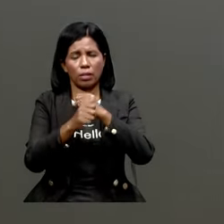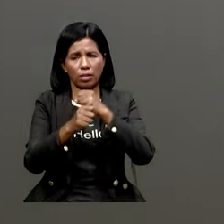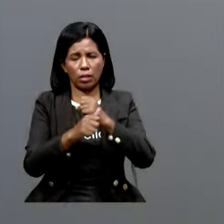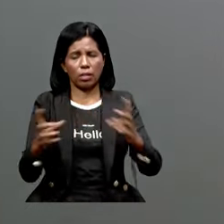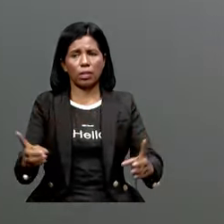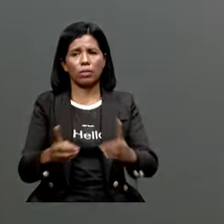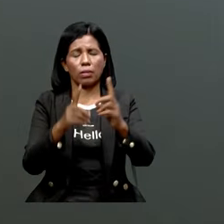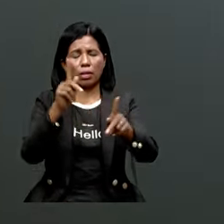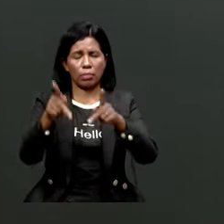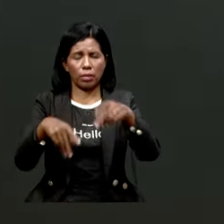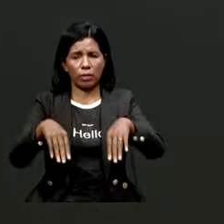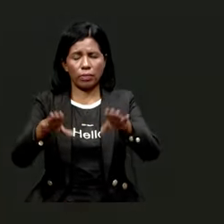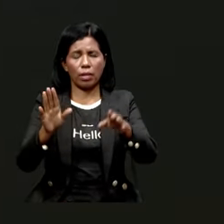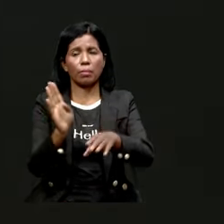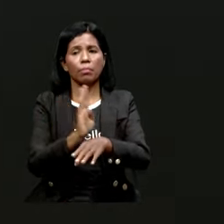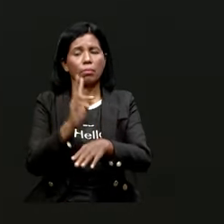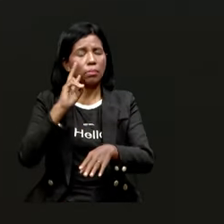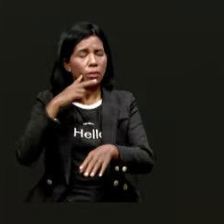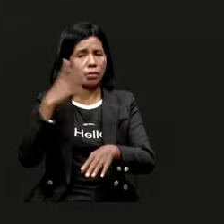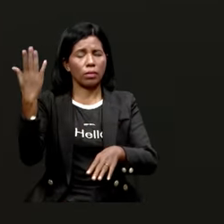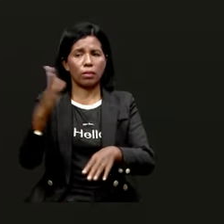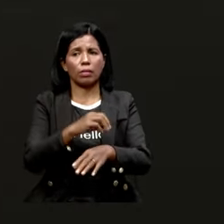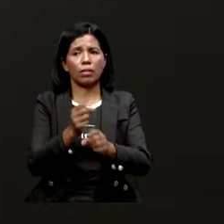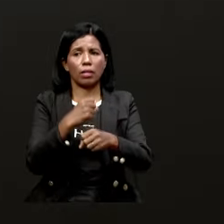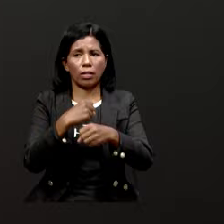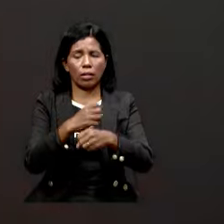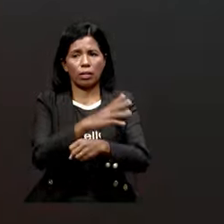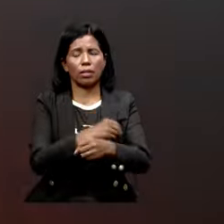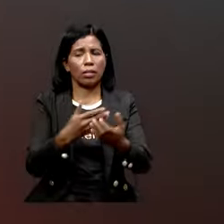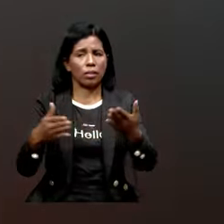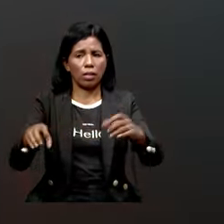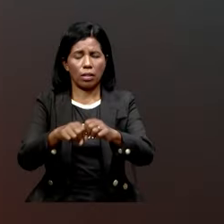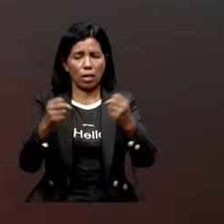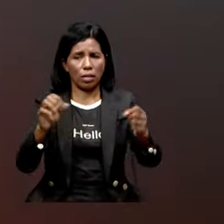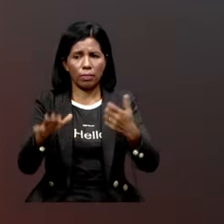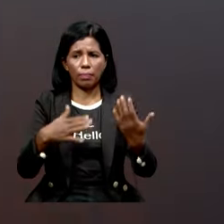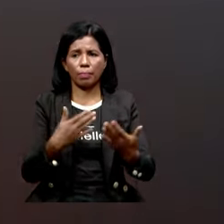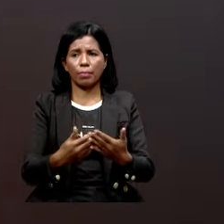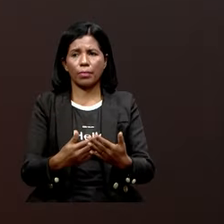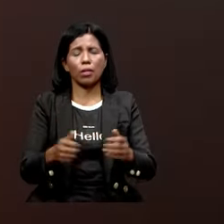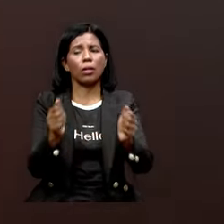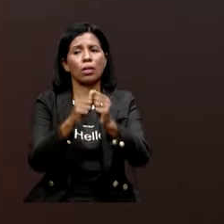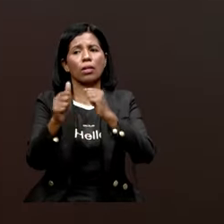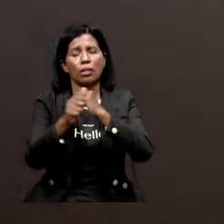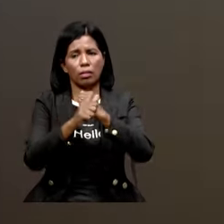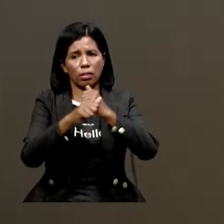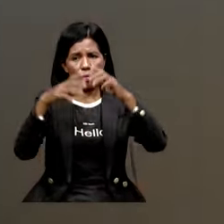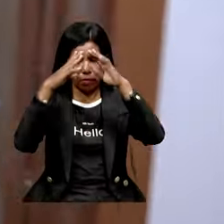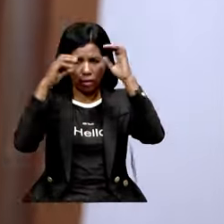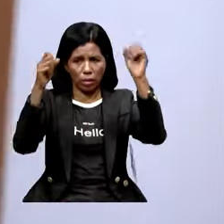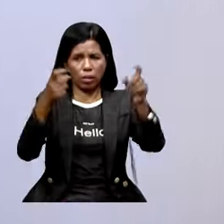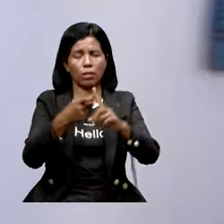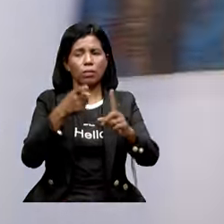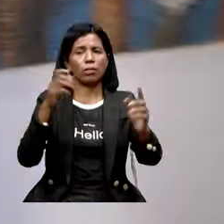rassoro negociante ambulante e a área Campumbaro, onde resulta produto balon reta na estraga. O ação ne, presidente da República e